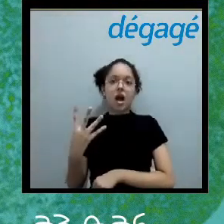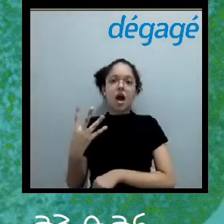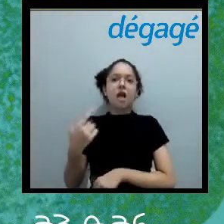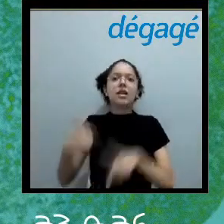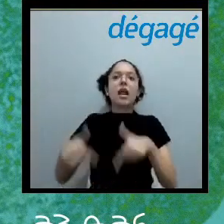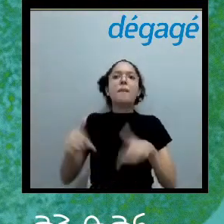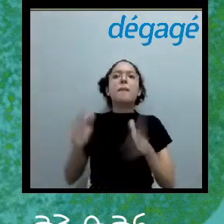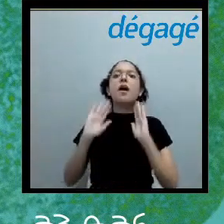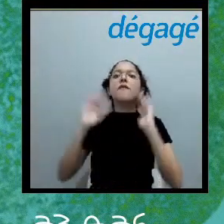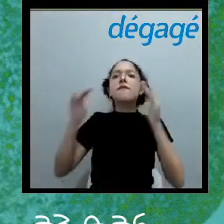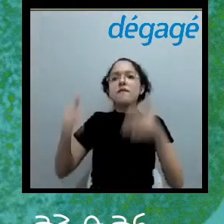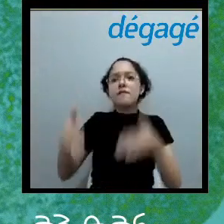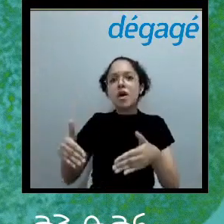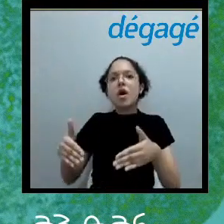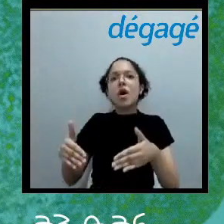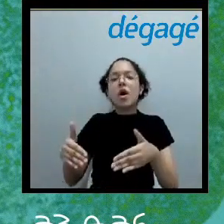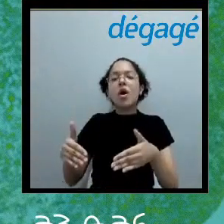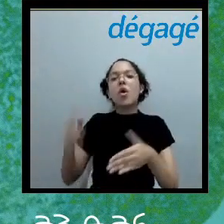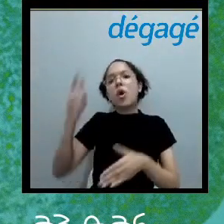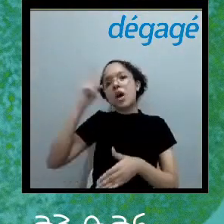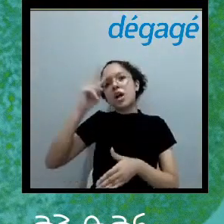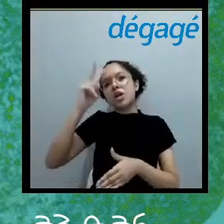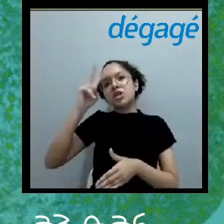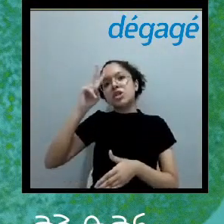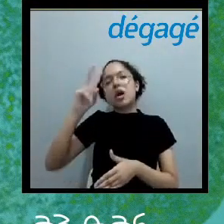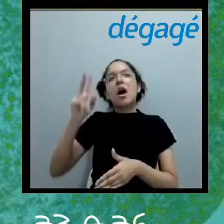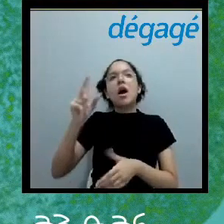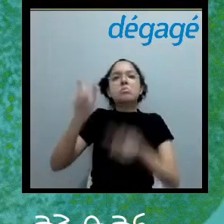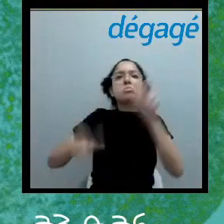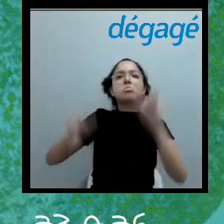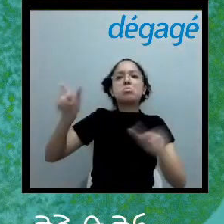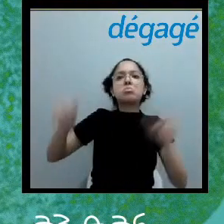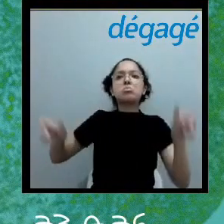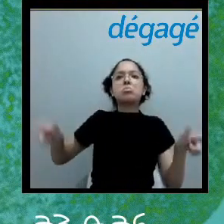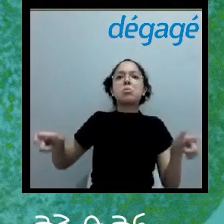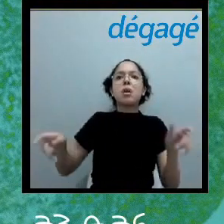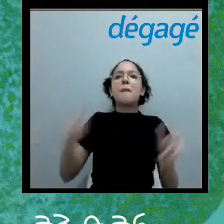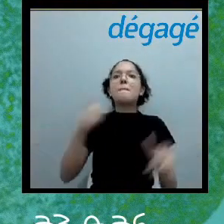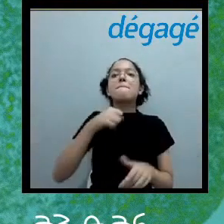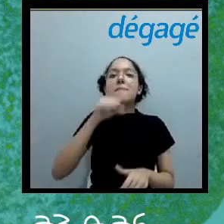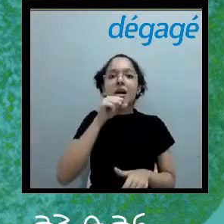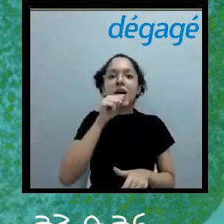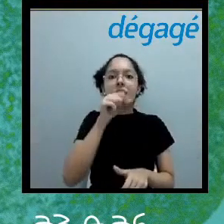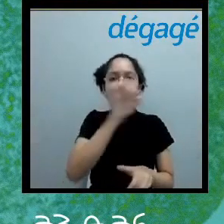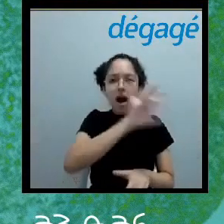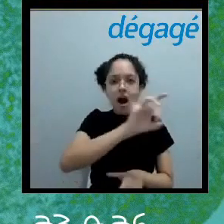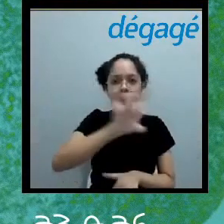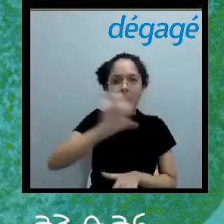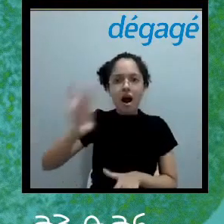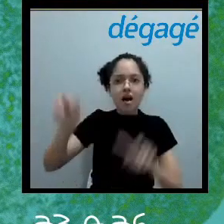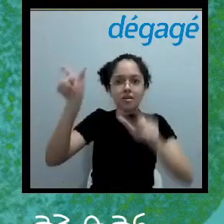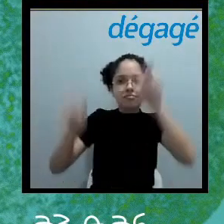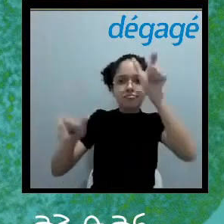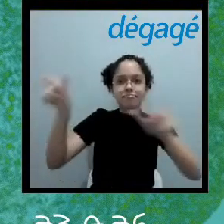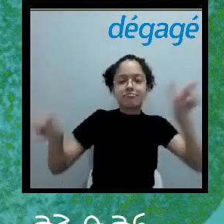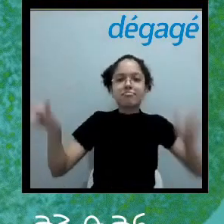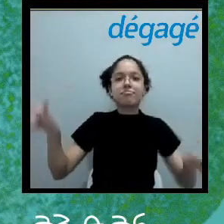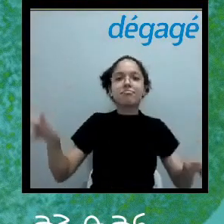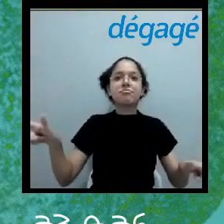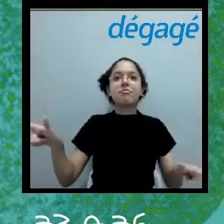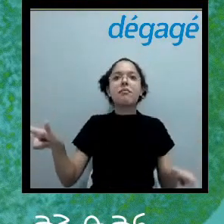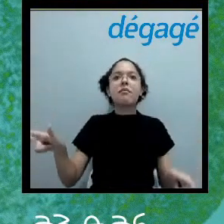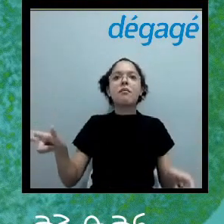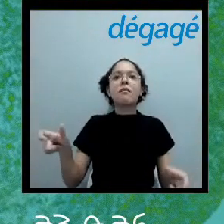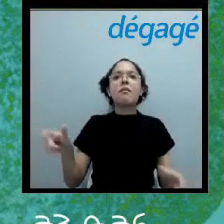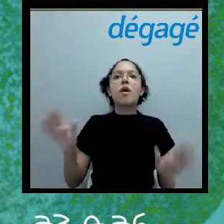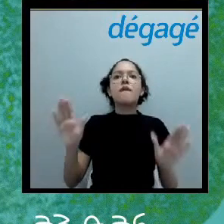dos desejos e individualidades dessas mães. Um trabalho que partia principalmente de uma relação com o